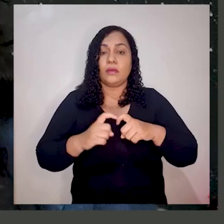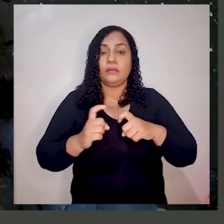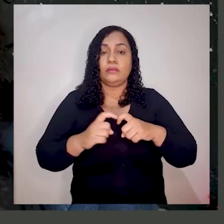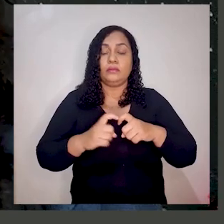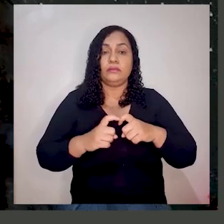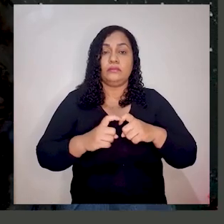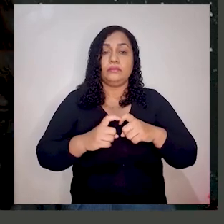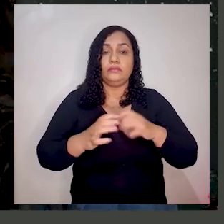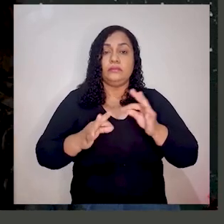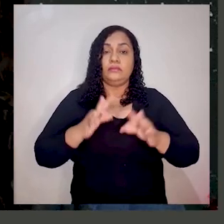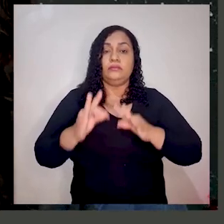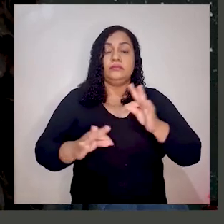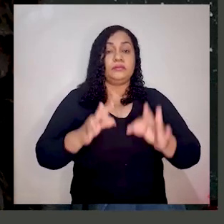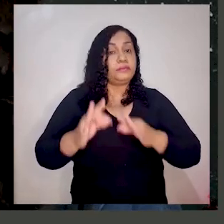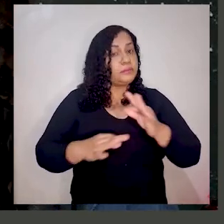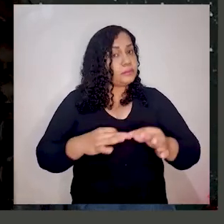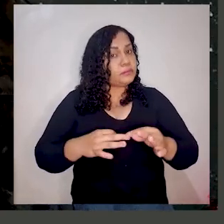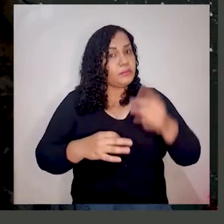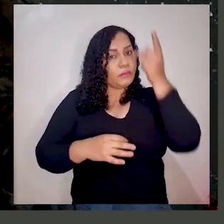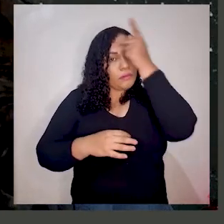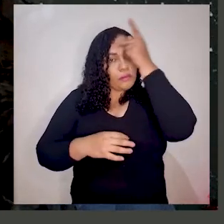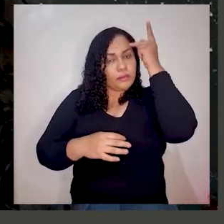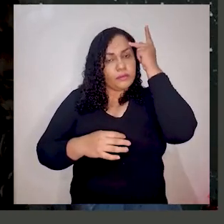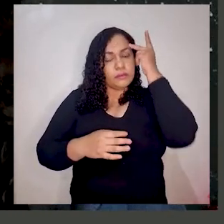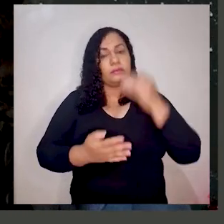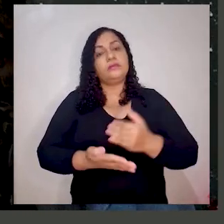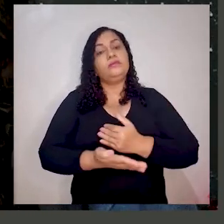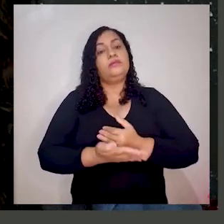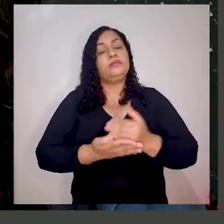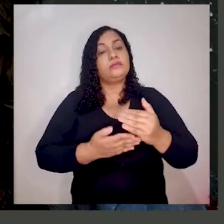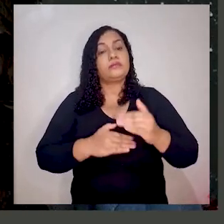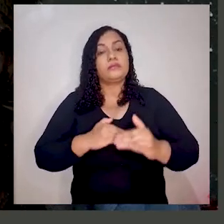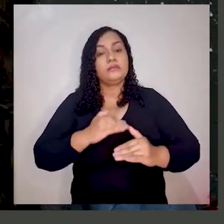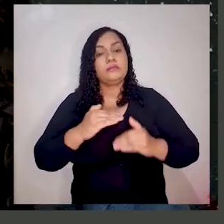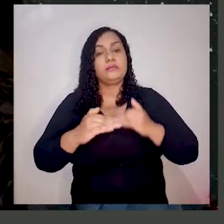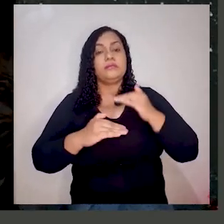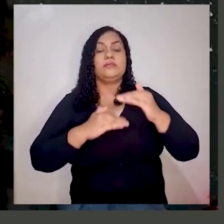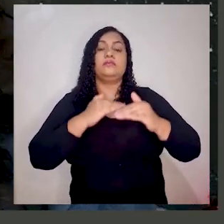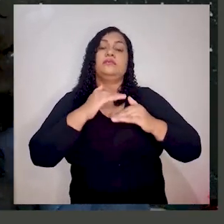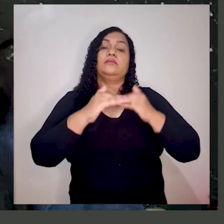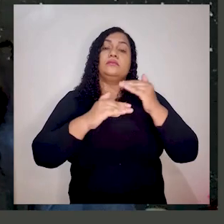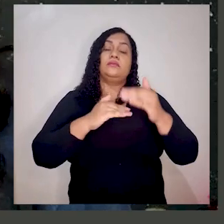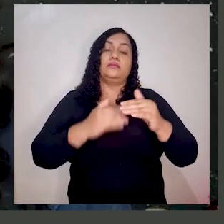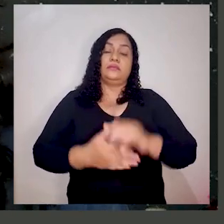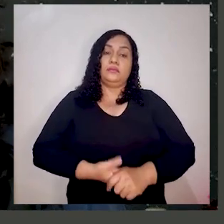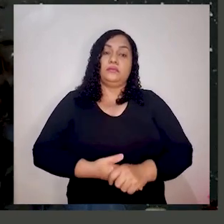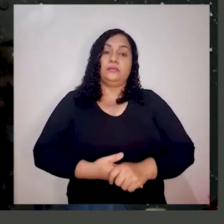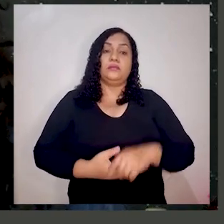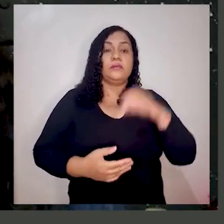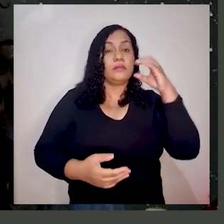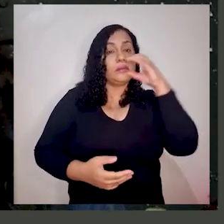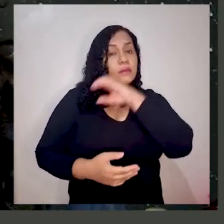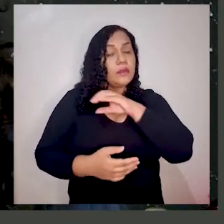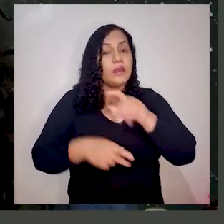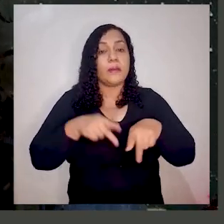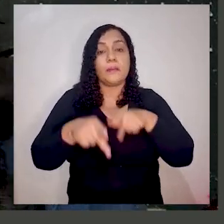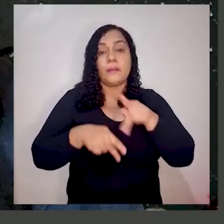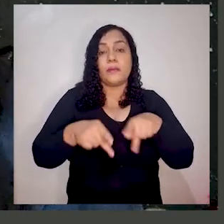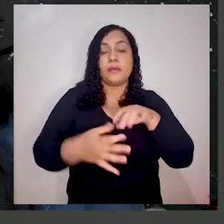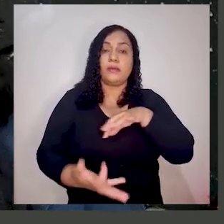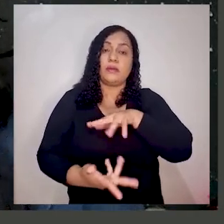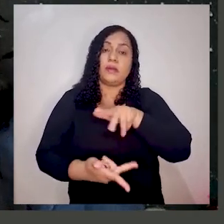Da medicina, fizeram com que a população começasse a crescer mais, acelerou nesse